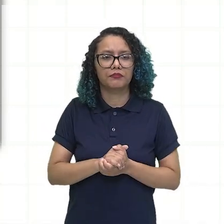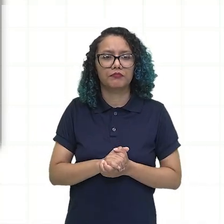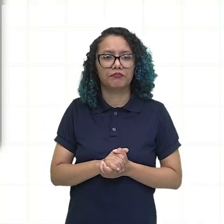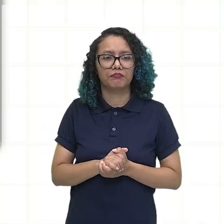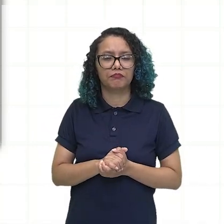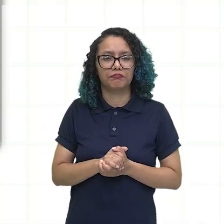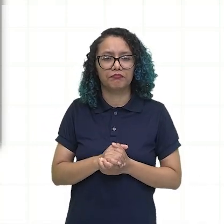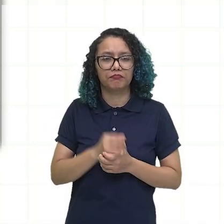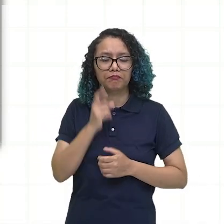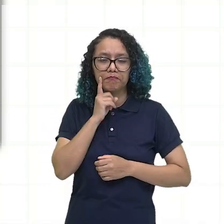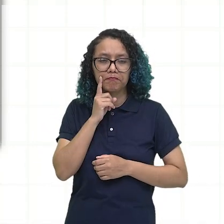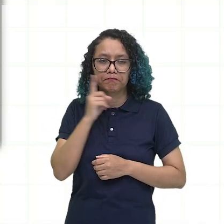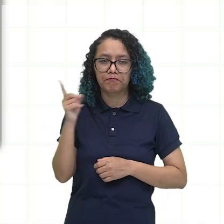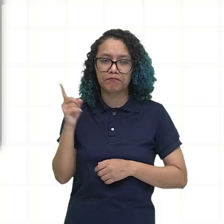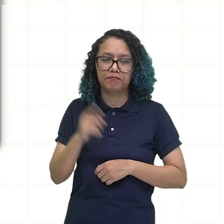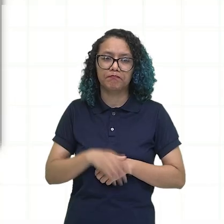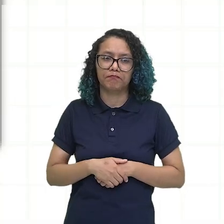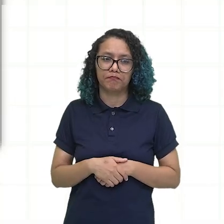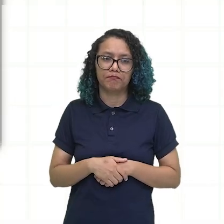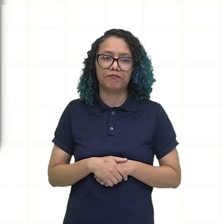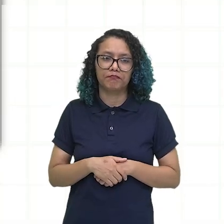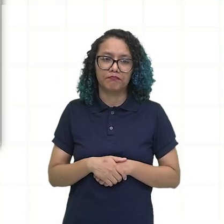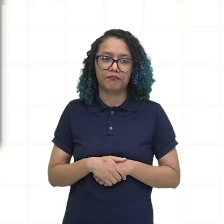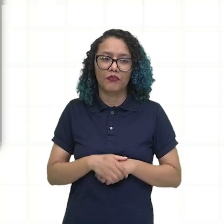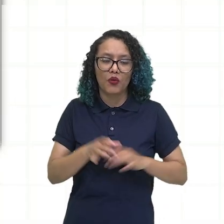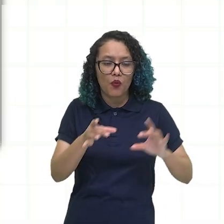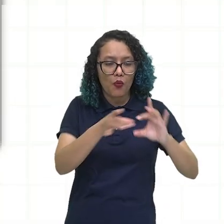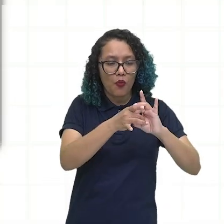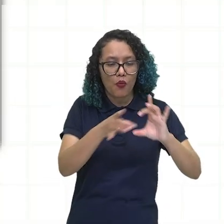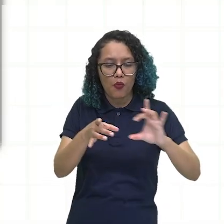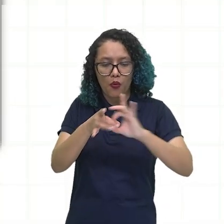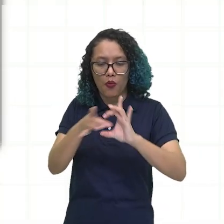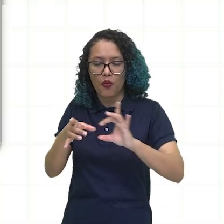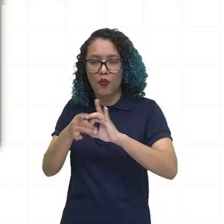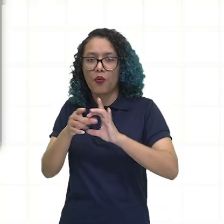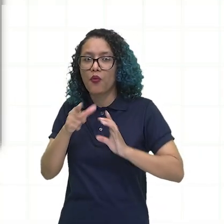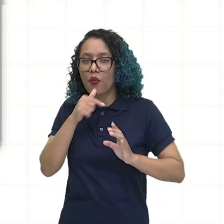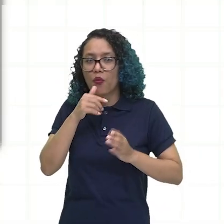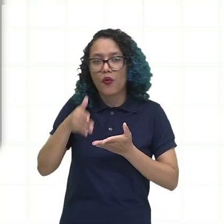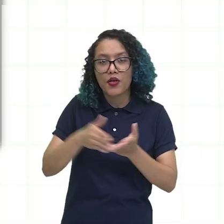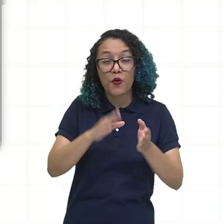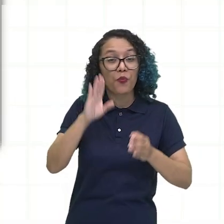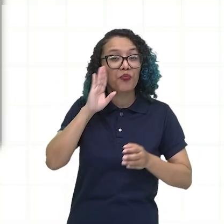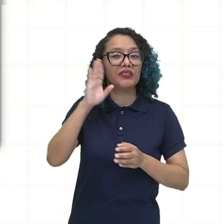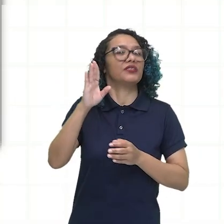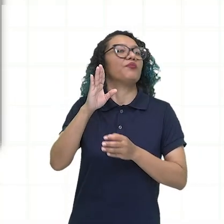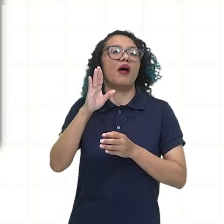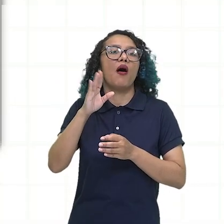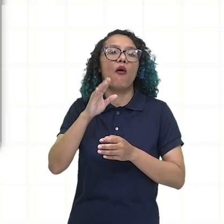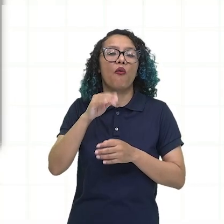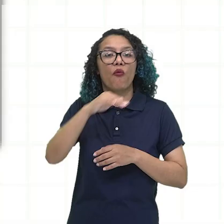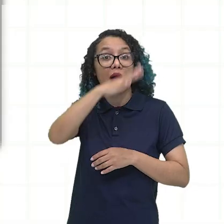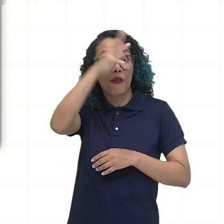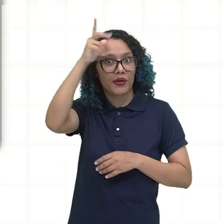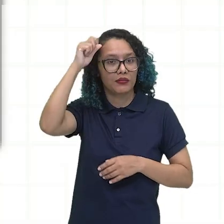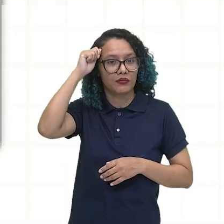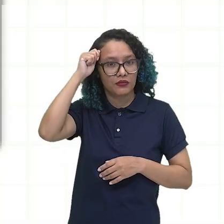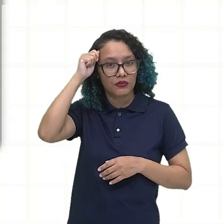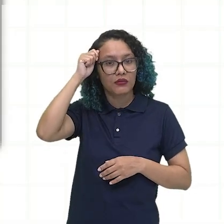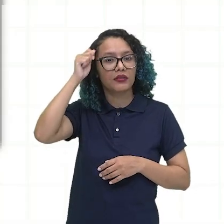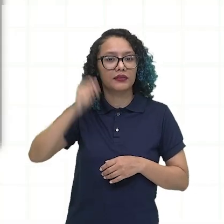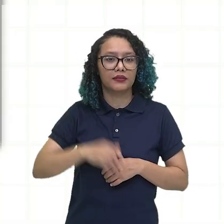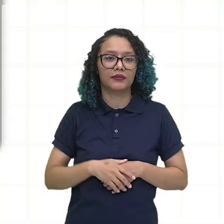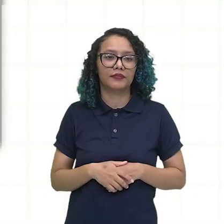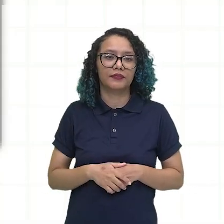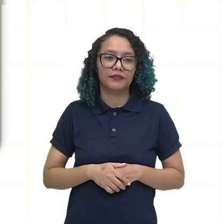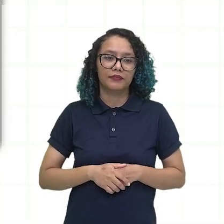Formando o nosso rio Amazonas, né? O nosso rio principal, começou ali a surgir.